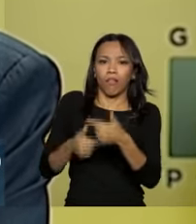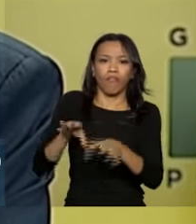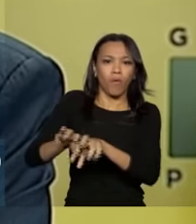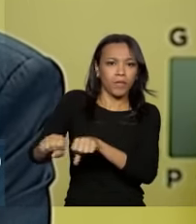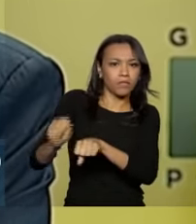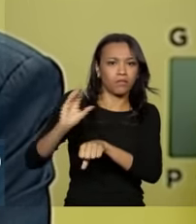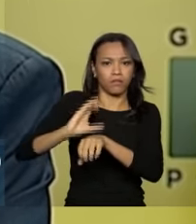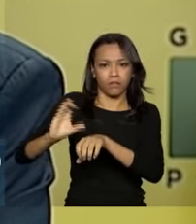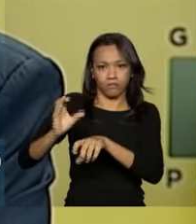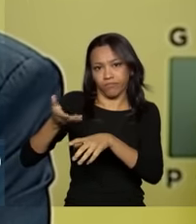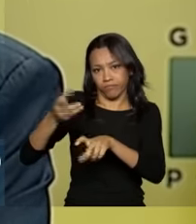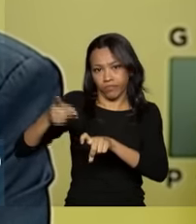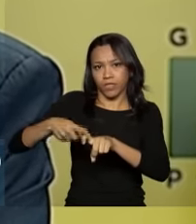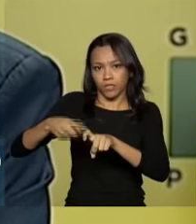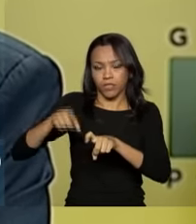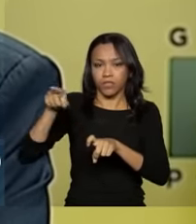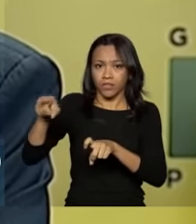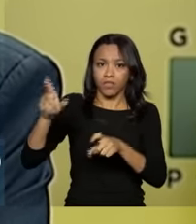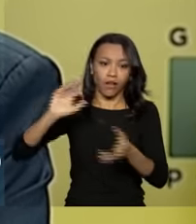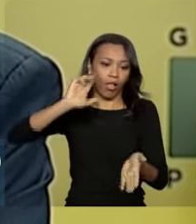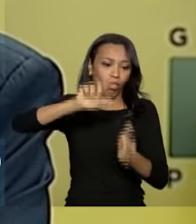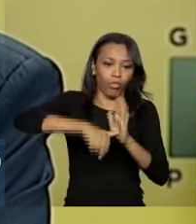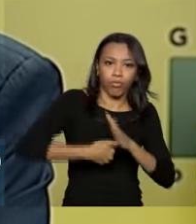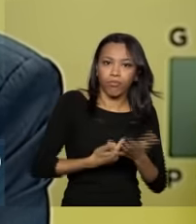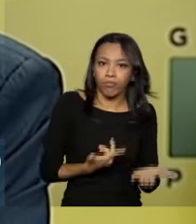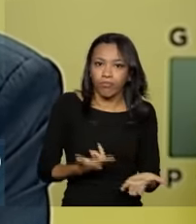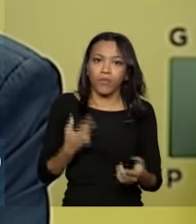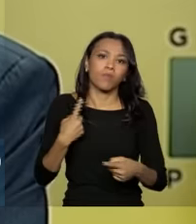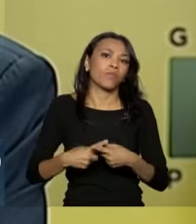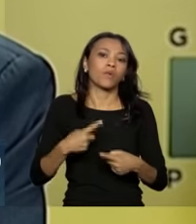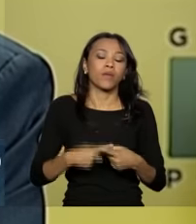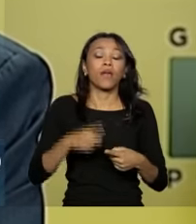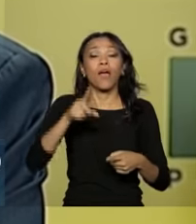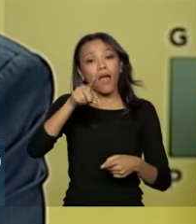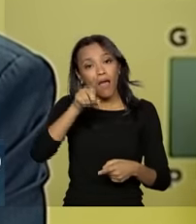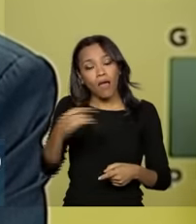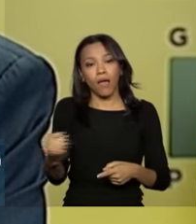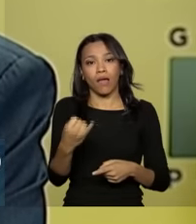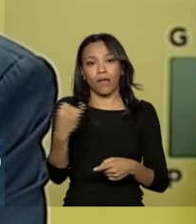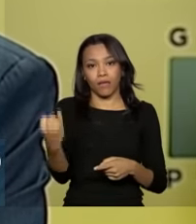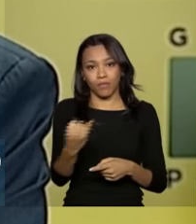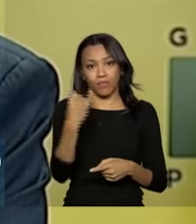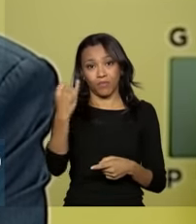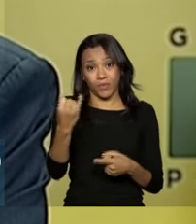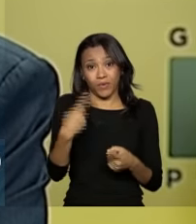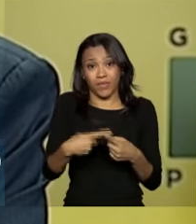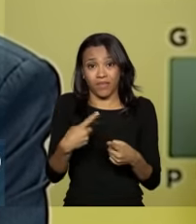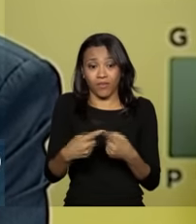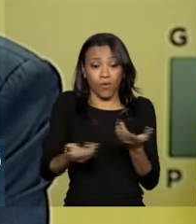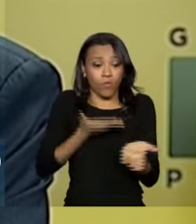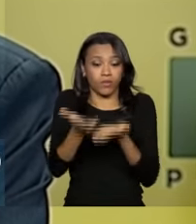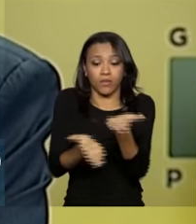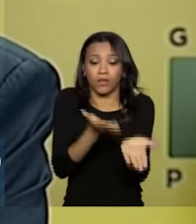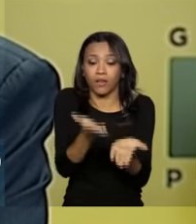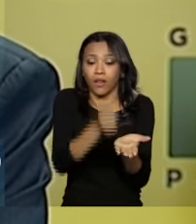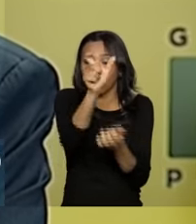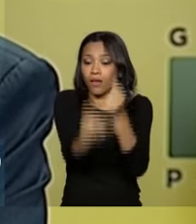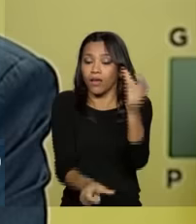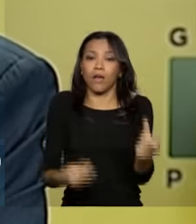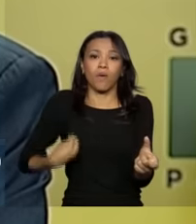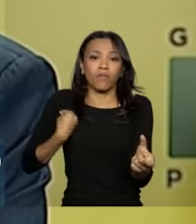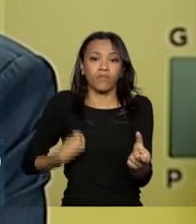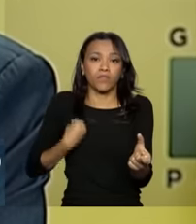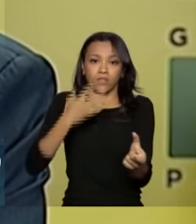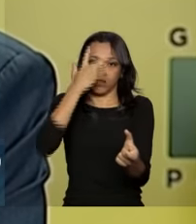de certa forma, tardiamente. Dada a relevância da medicina, dado que ela está lidando com a vida das pessoas, com a saúde